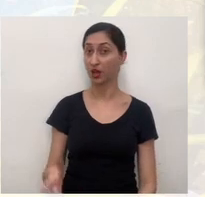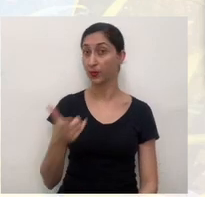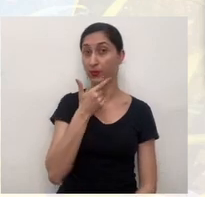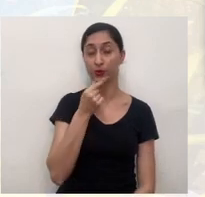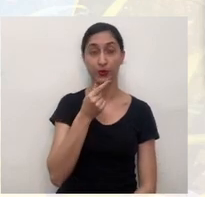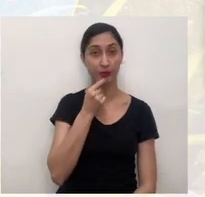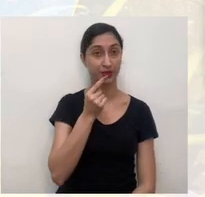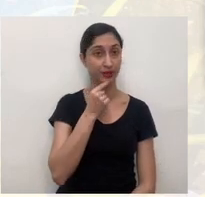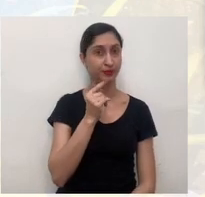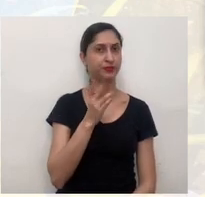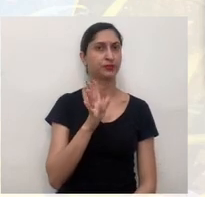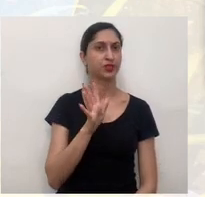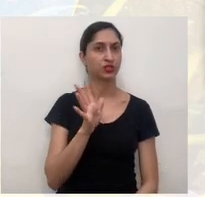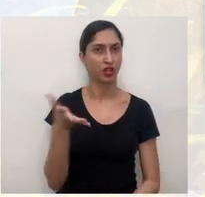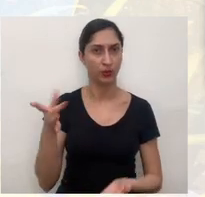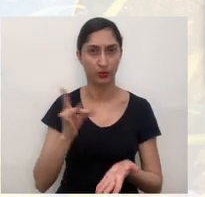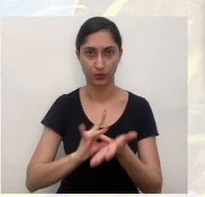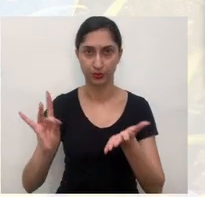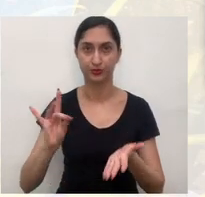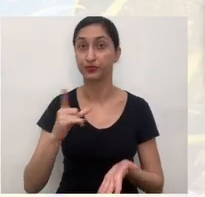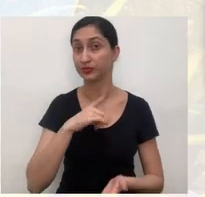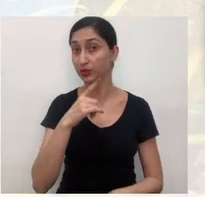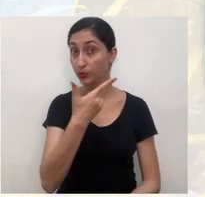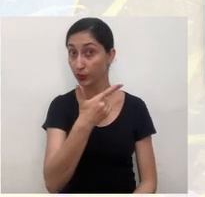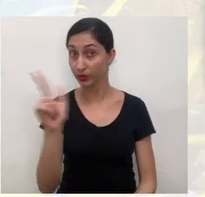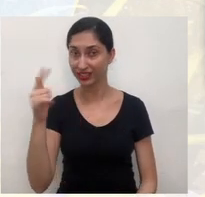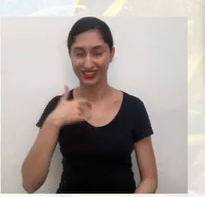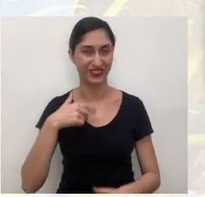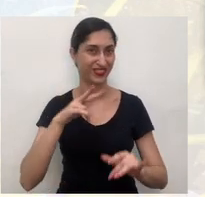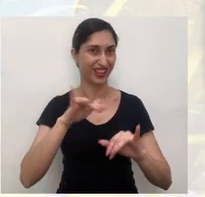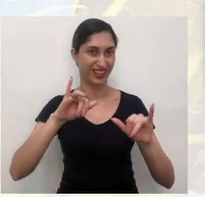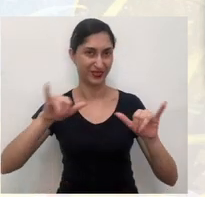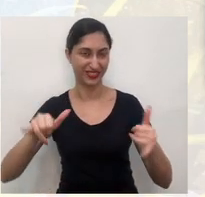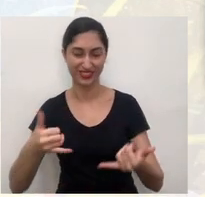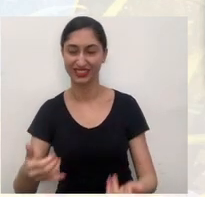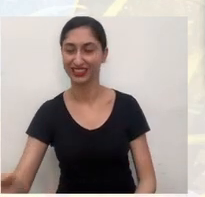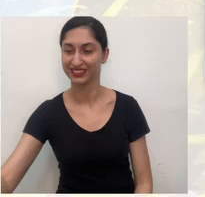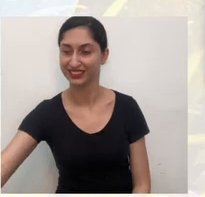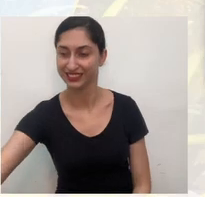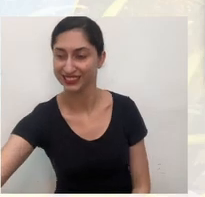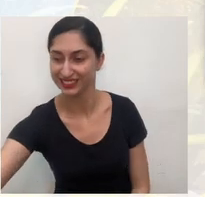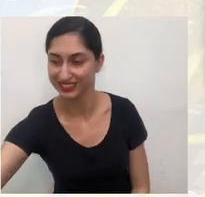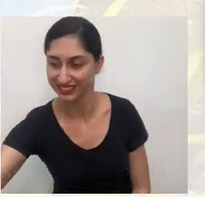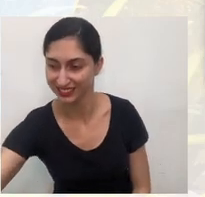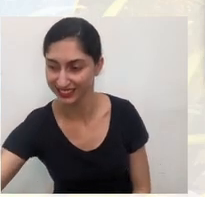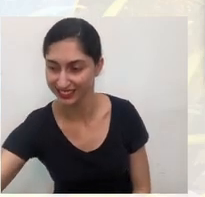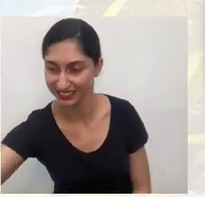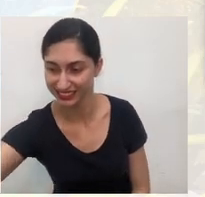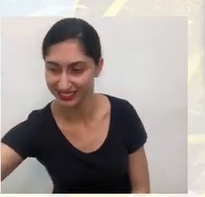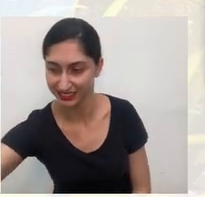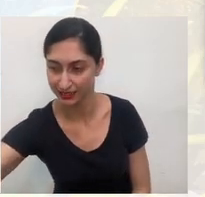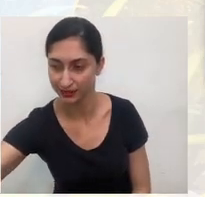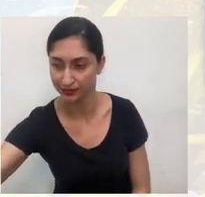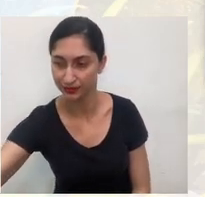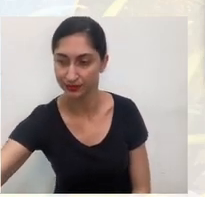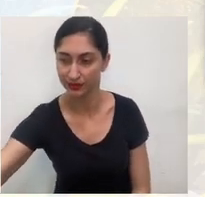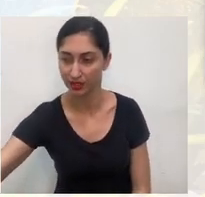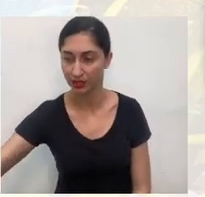ele rechaçou muito. Tem uma outra, vou aproveitar o gancho, que dizia que o Burle Marx faz o jardim para ser visto de